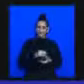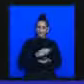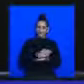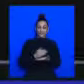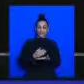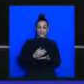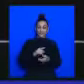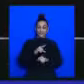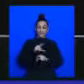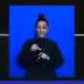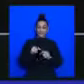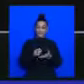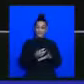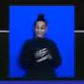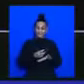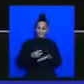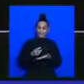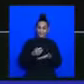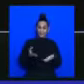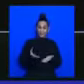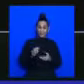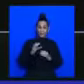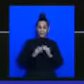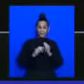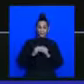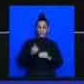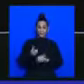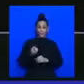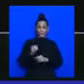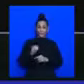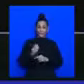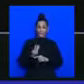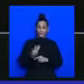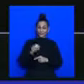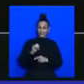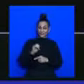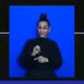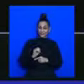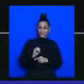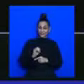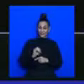Está começando o sorteio da quina, hoje concurso 6.030.